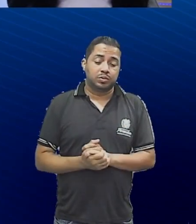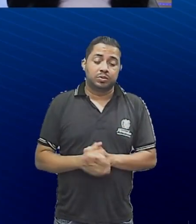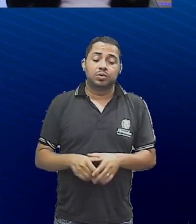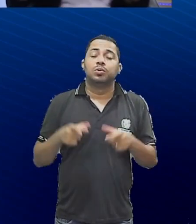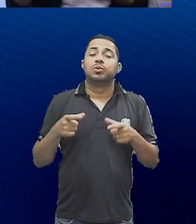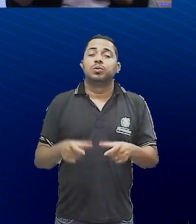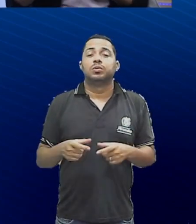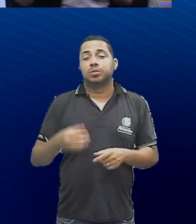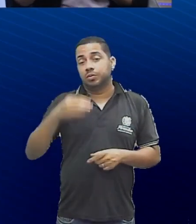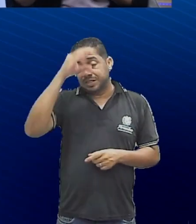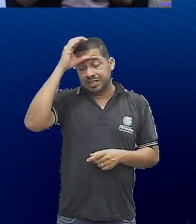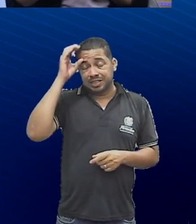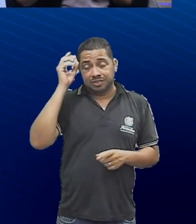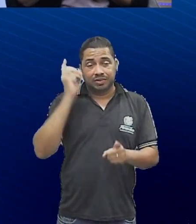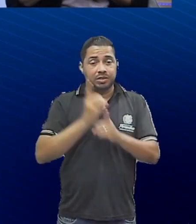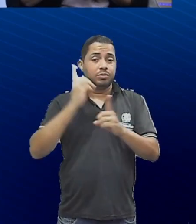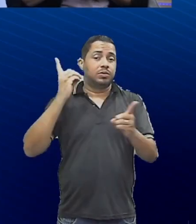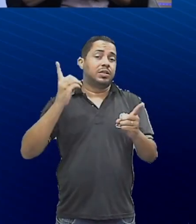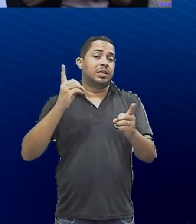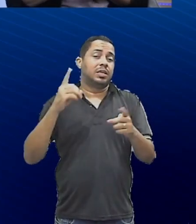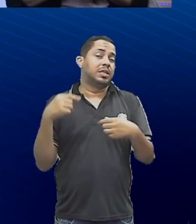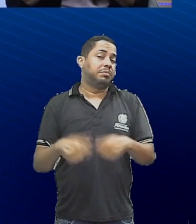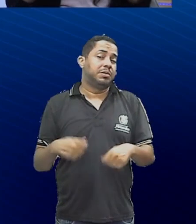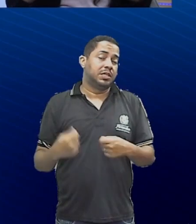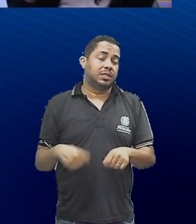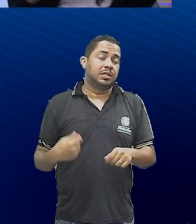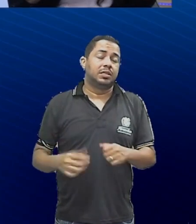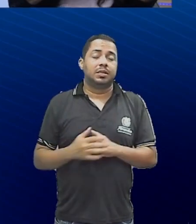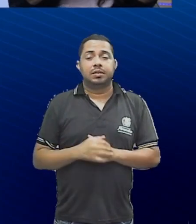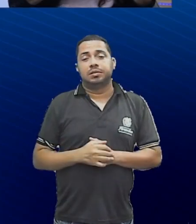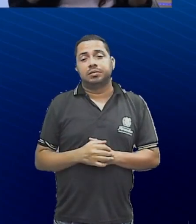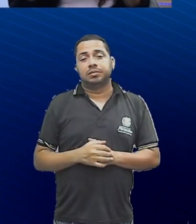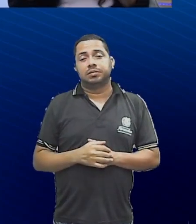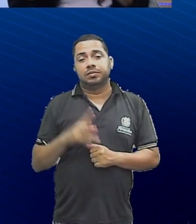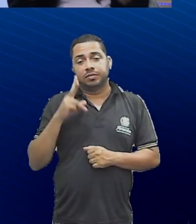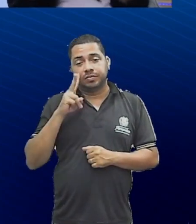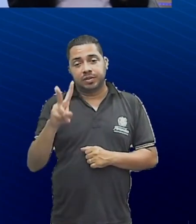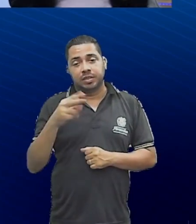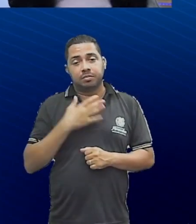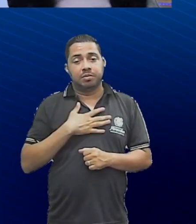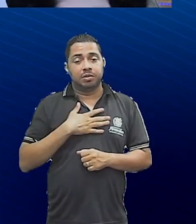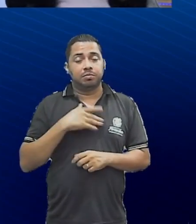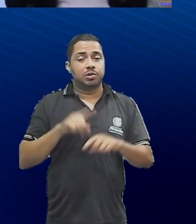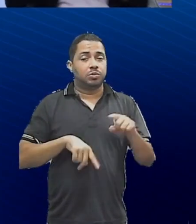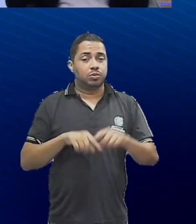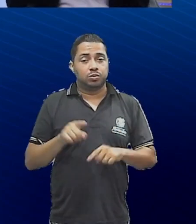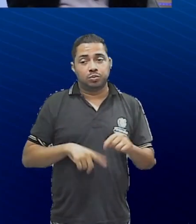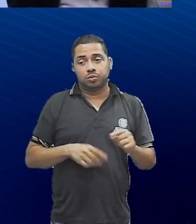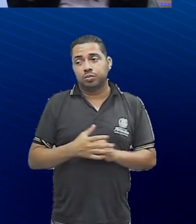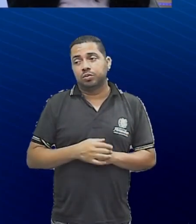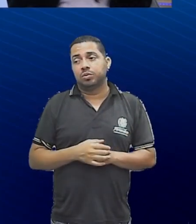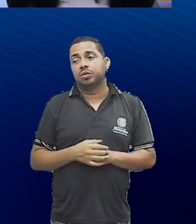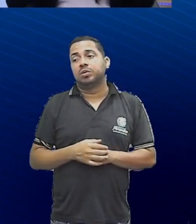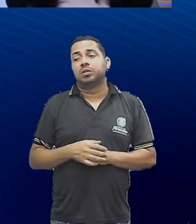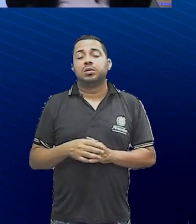é que o cliente vai encontrar sempre que ele precisar ver o meu produto, tocar, se eu